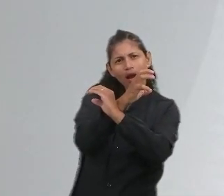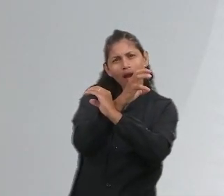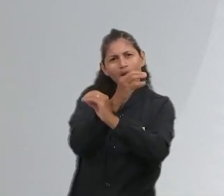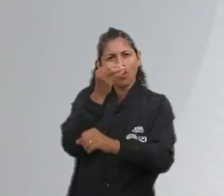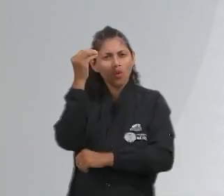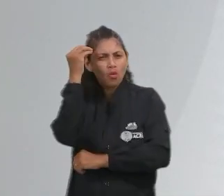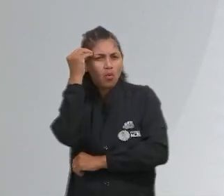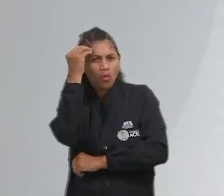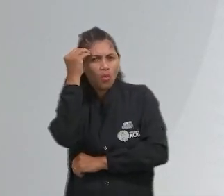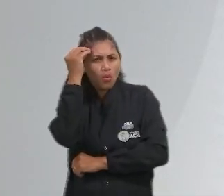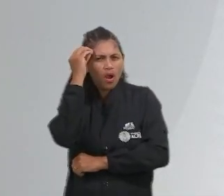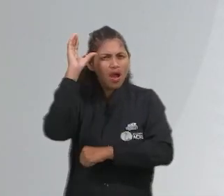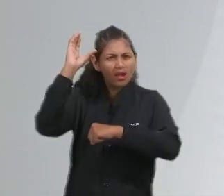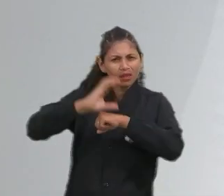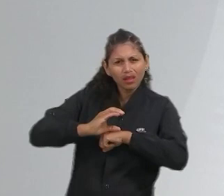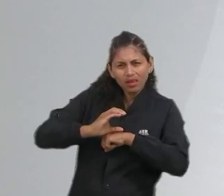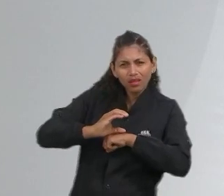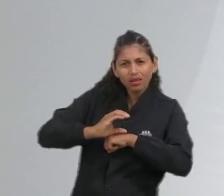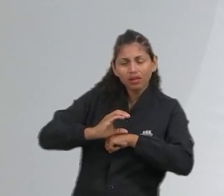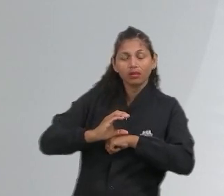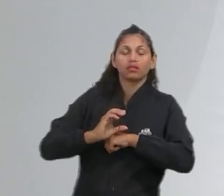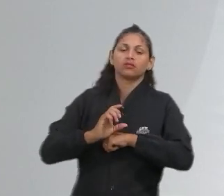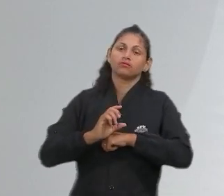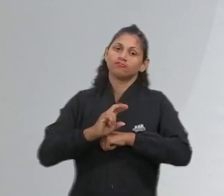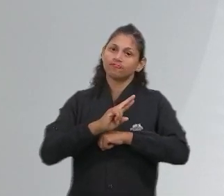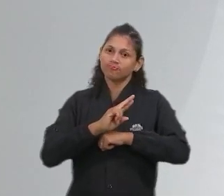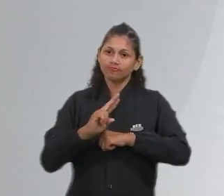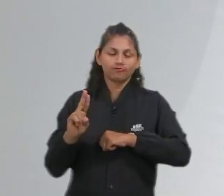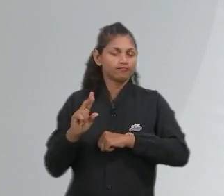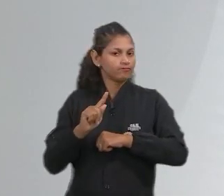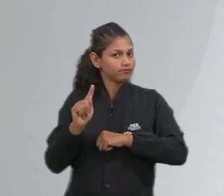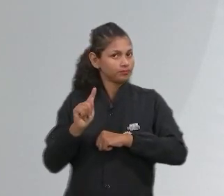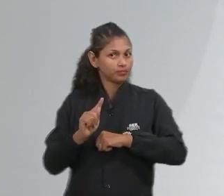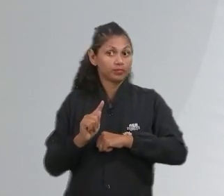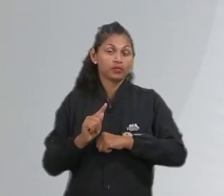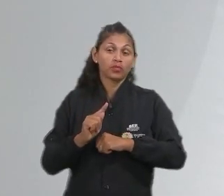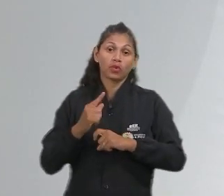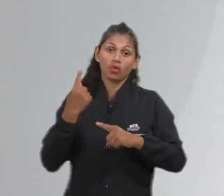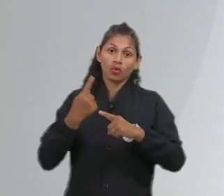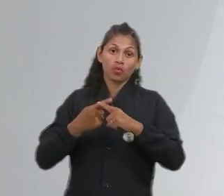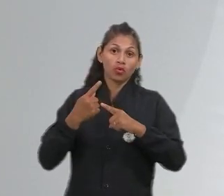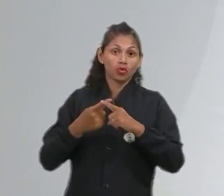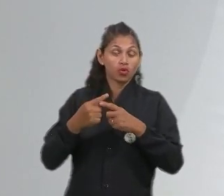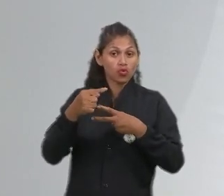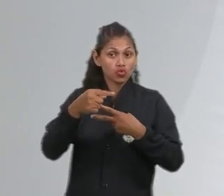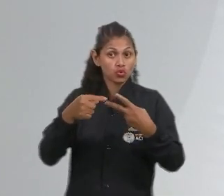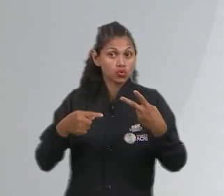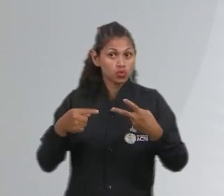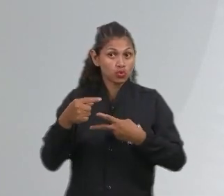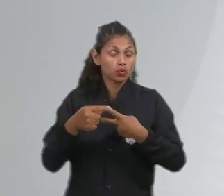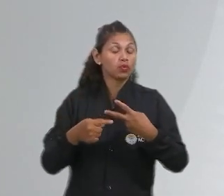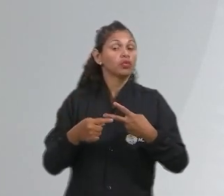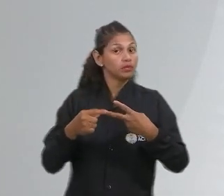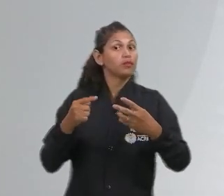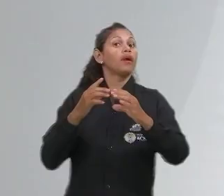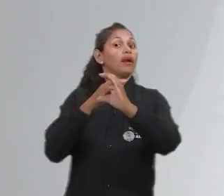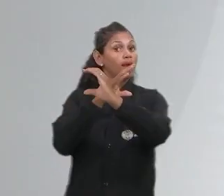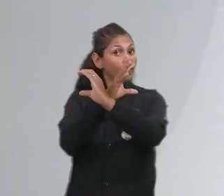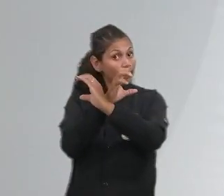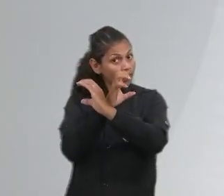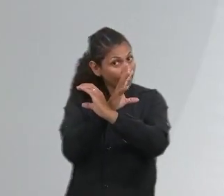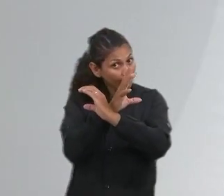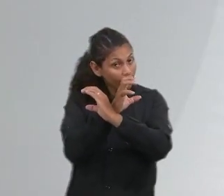conseguiu observar através do nome que os dois, eles são chamados de ácido. Então, nas